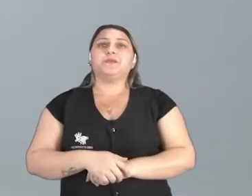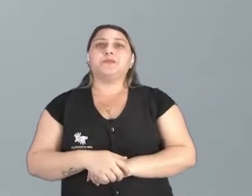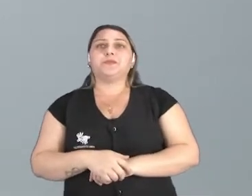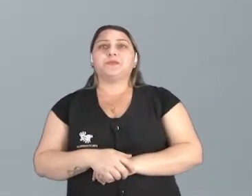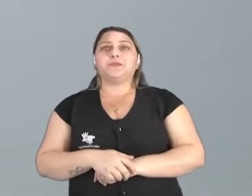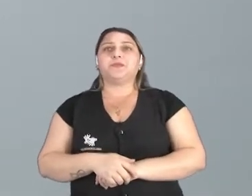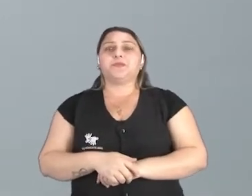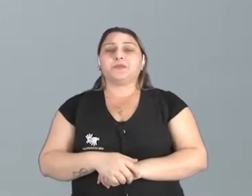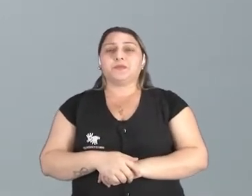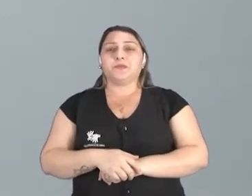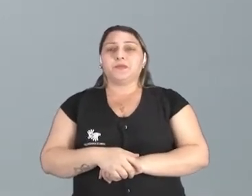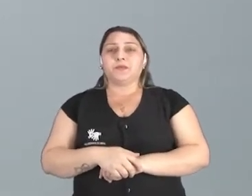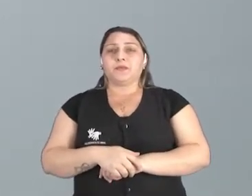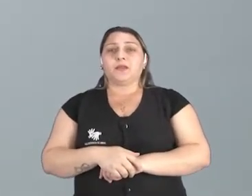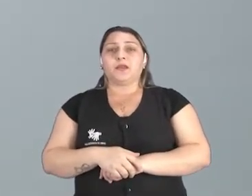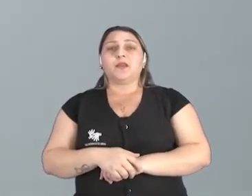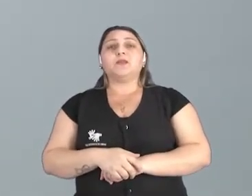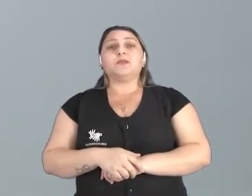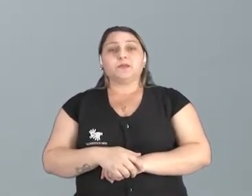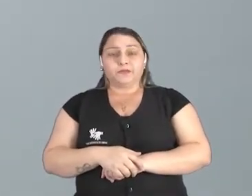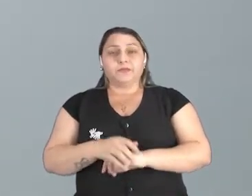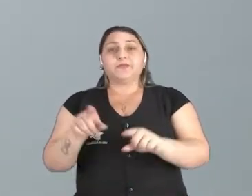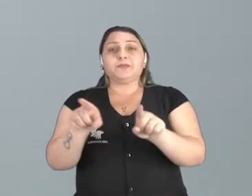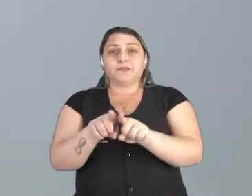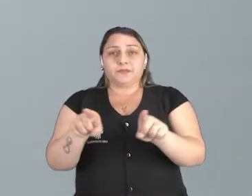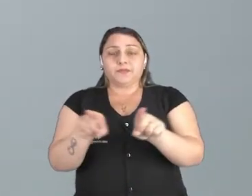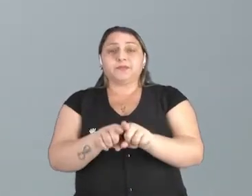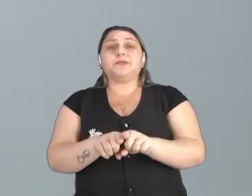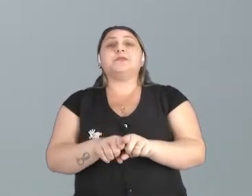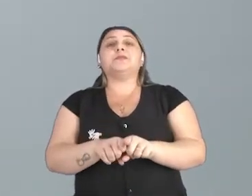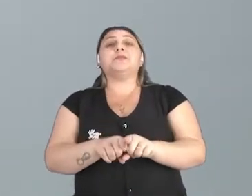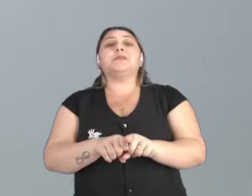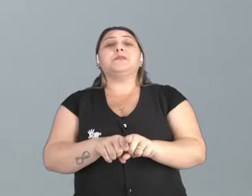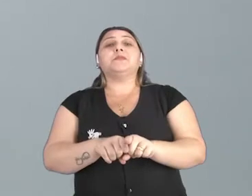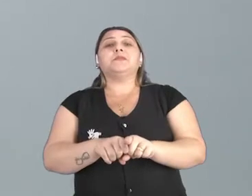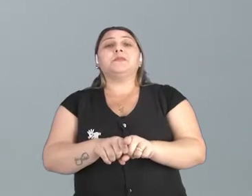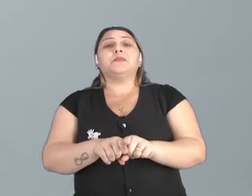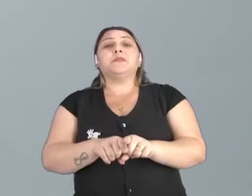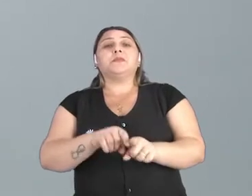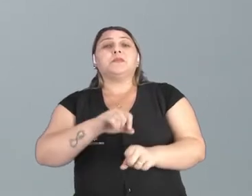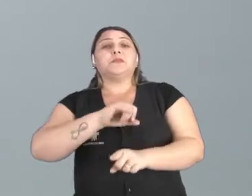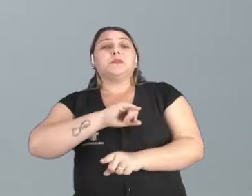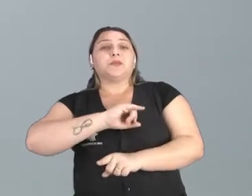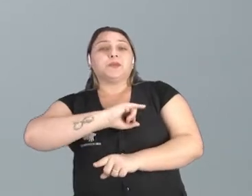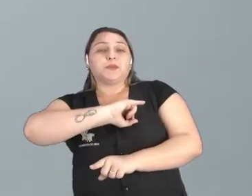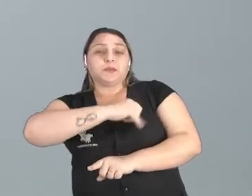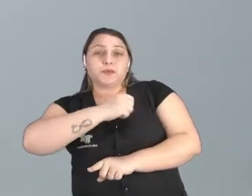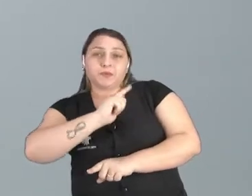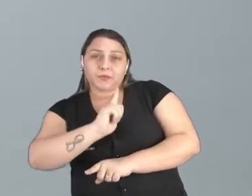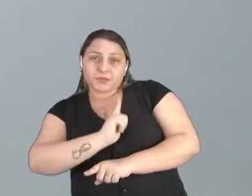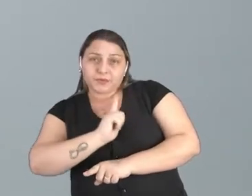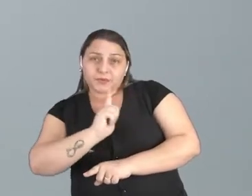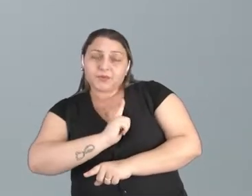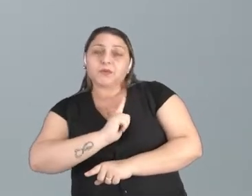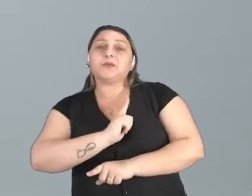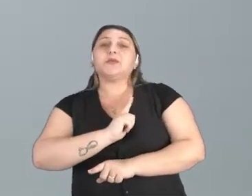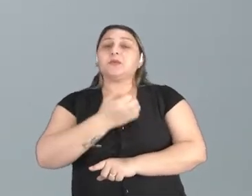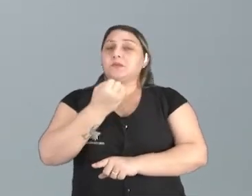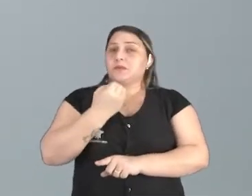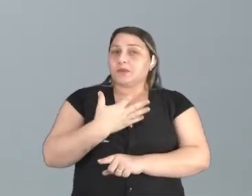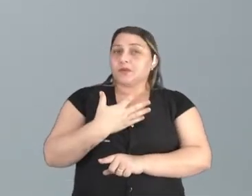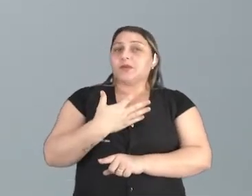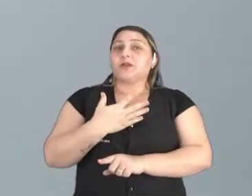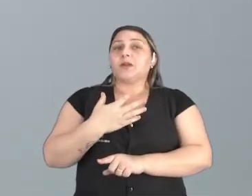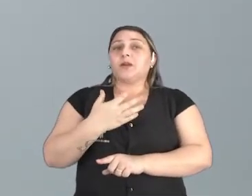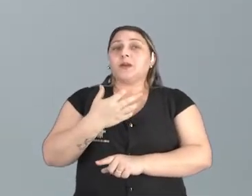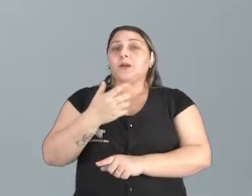O interessante do Jânio Quadros também é que uma coisa que é atrelada ao seu governo é algumas questões, né? Que por meio